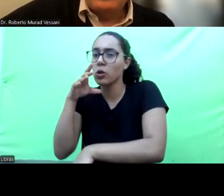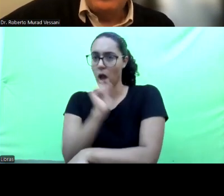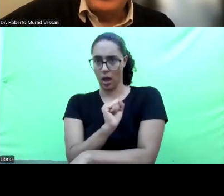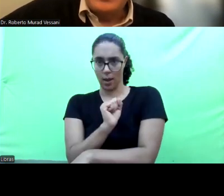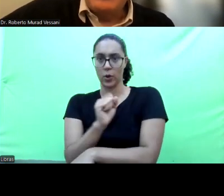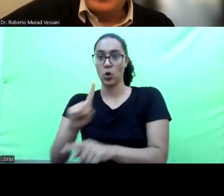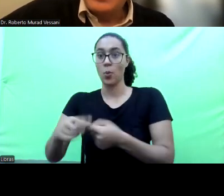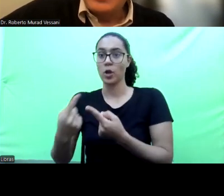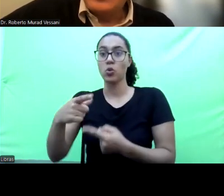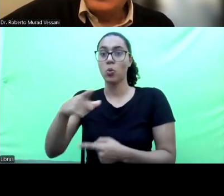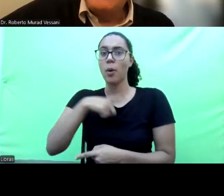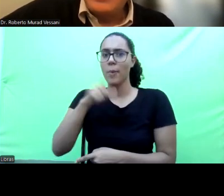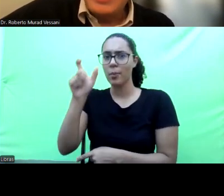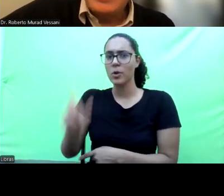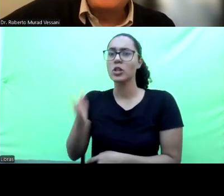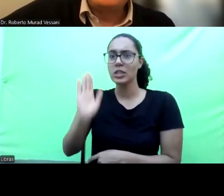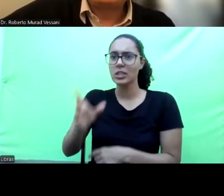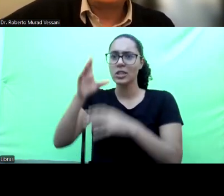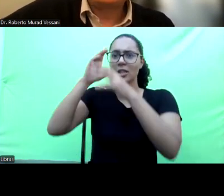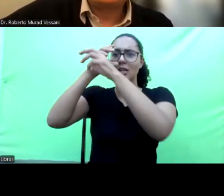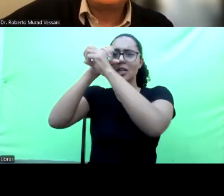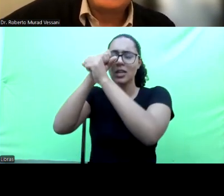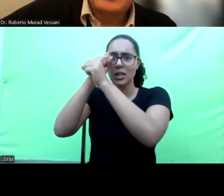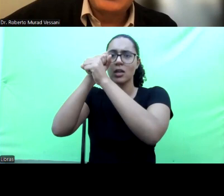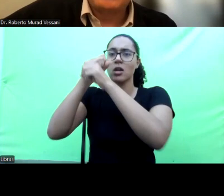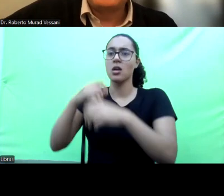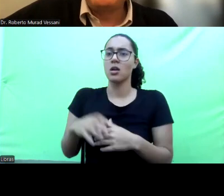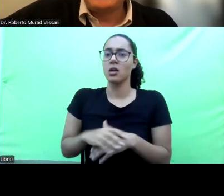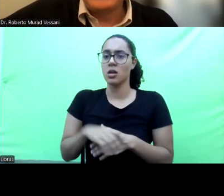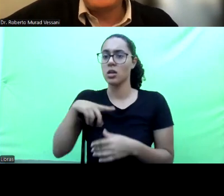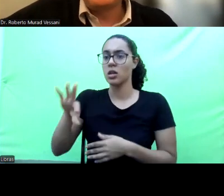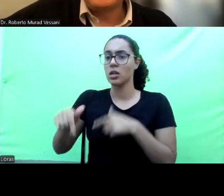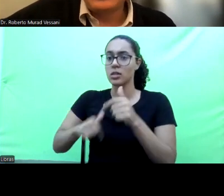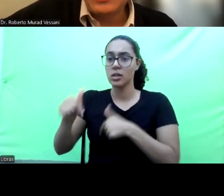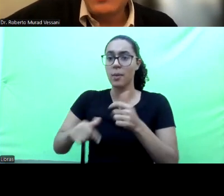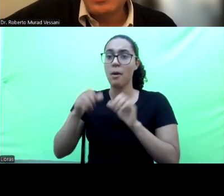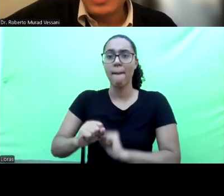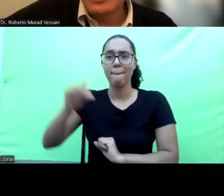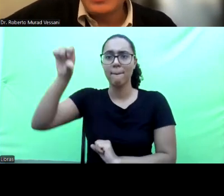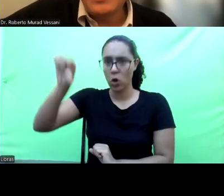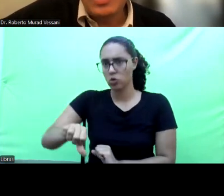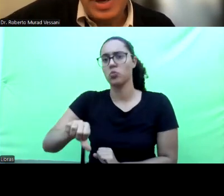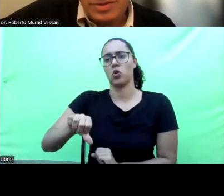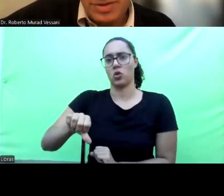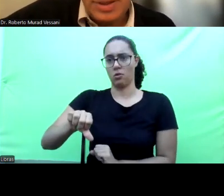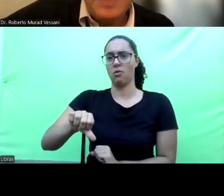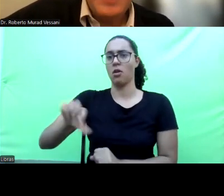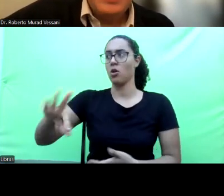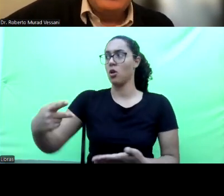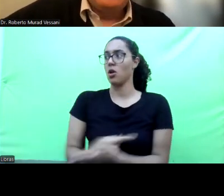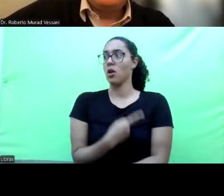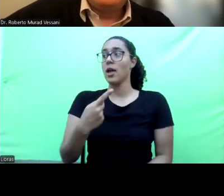com glaucoma, é importante ficar atento a essas atividades, porque elas podem piorar a condição se for uma coisa frequente,